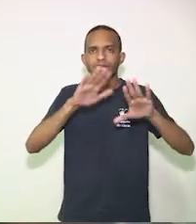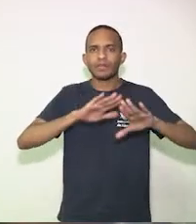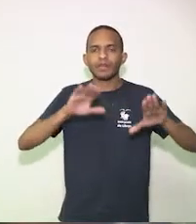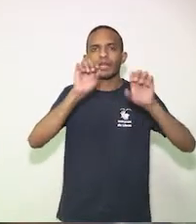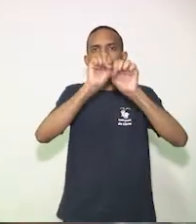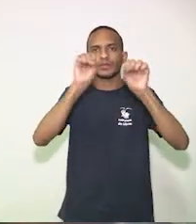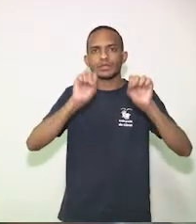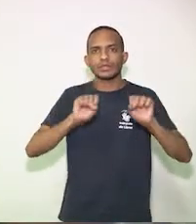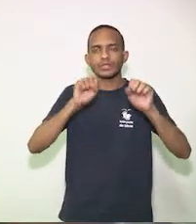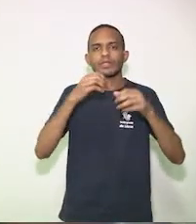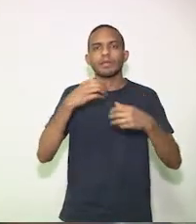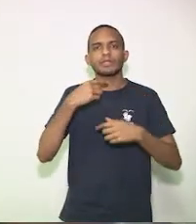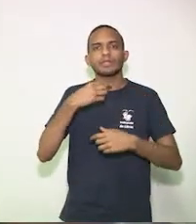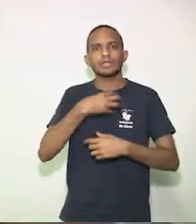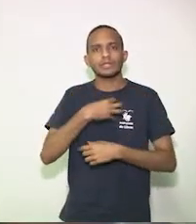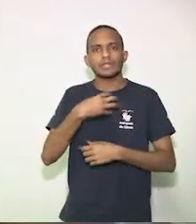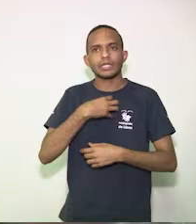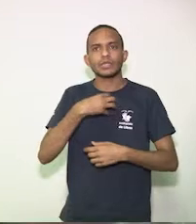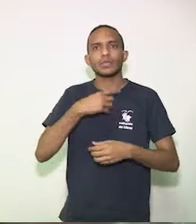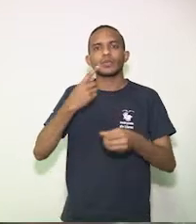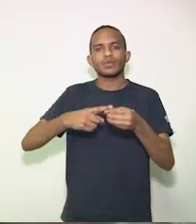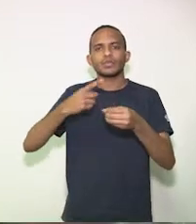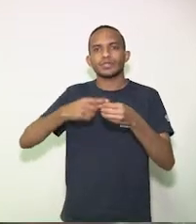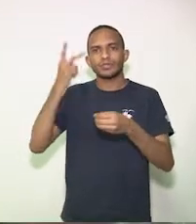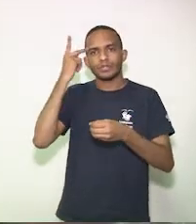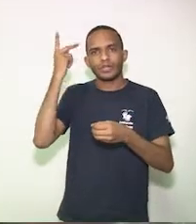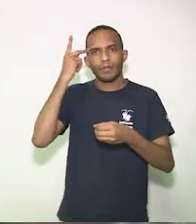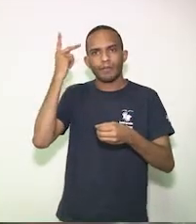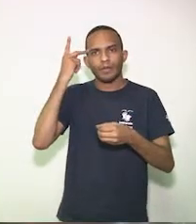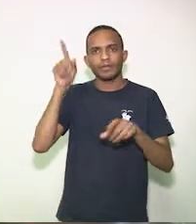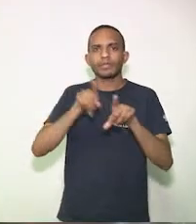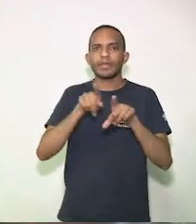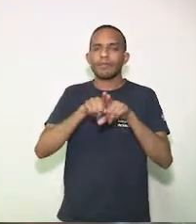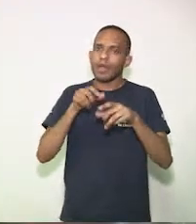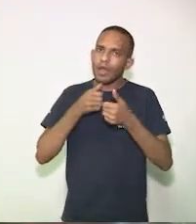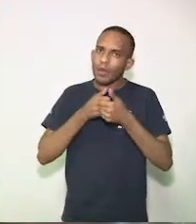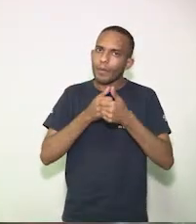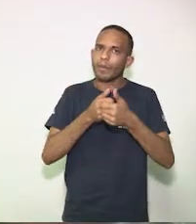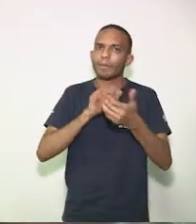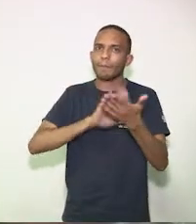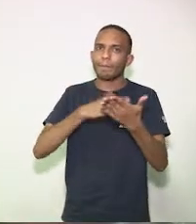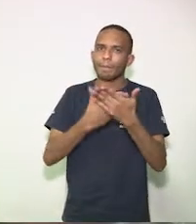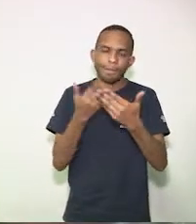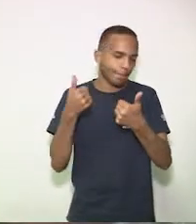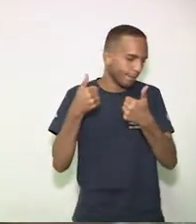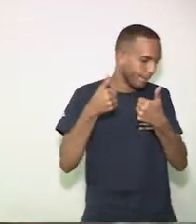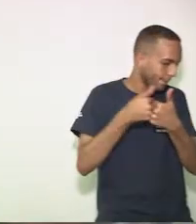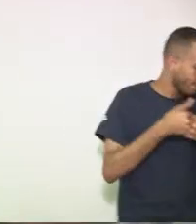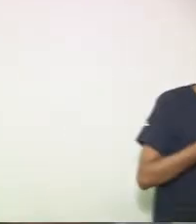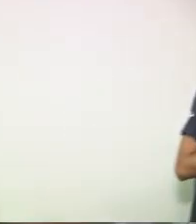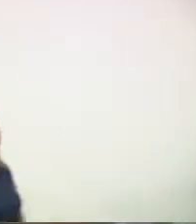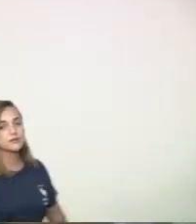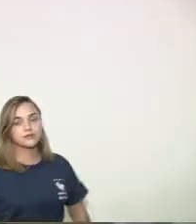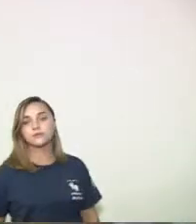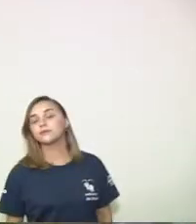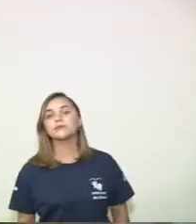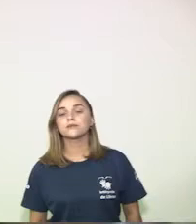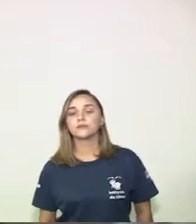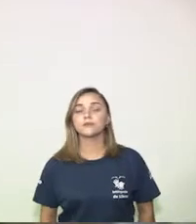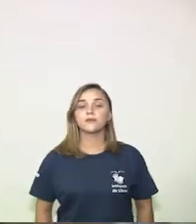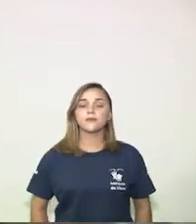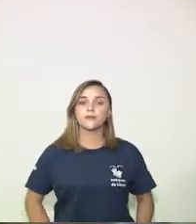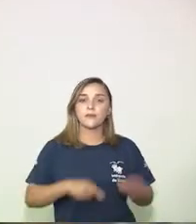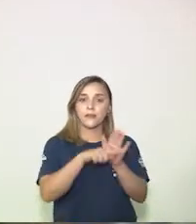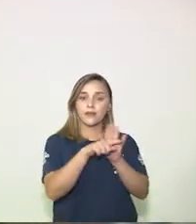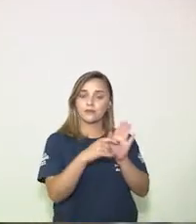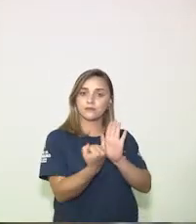revisão sistemática que fizemos no município de São Paulo, enquanto acompanhávamos o inquérito sorológico